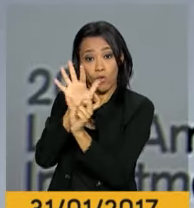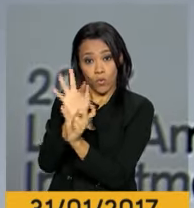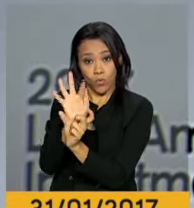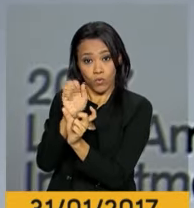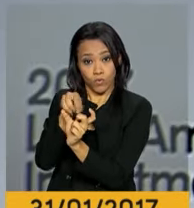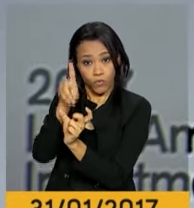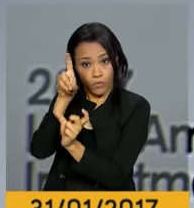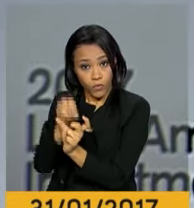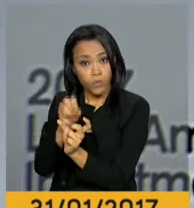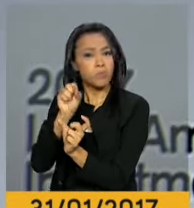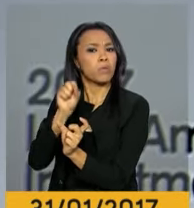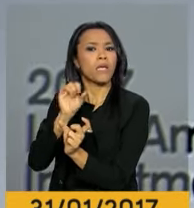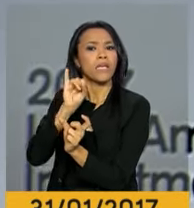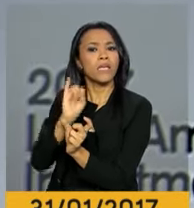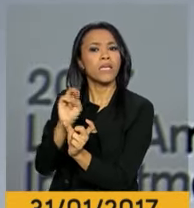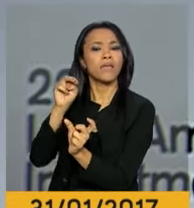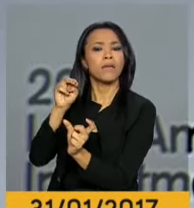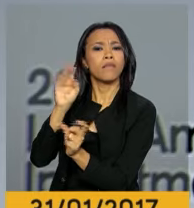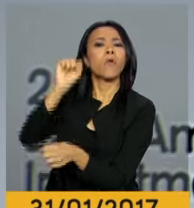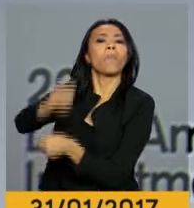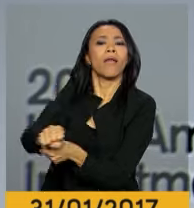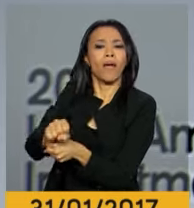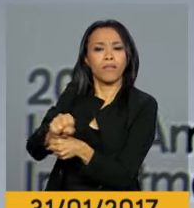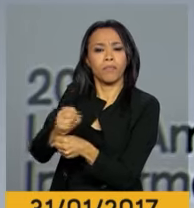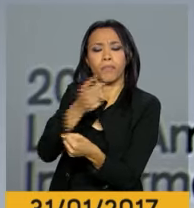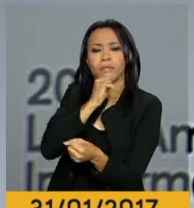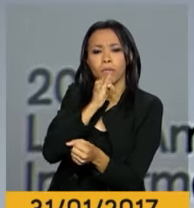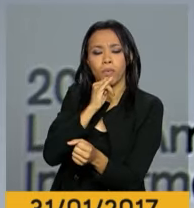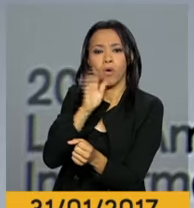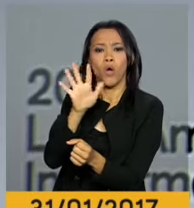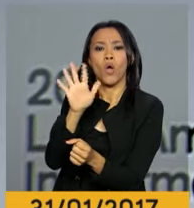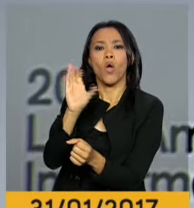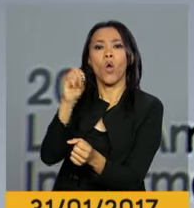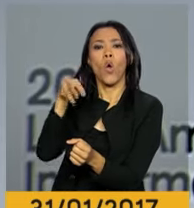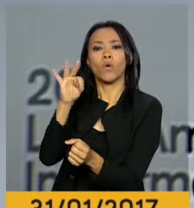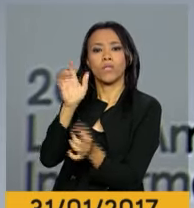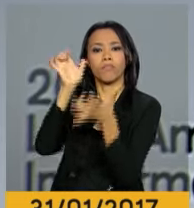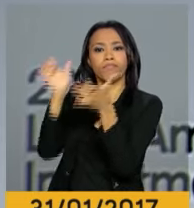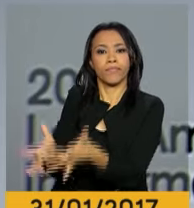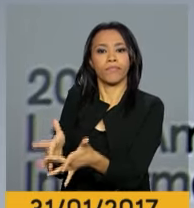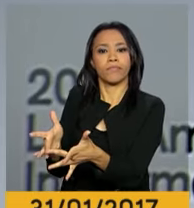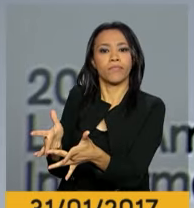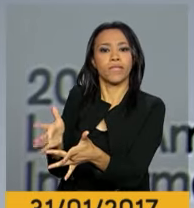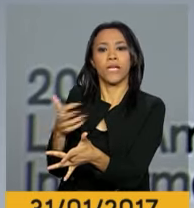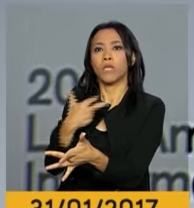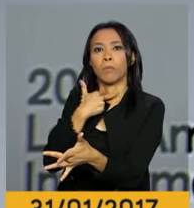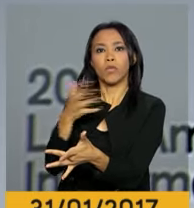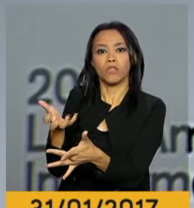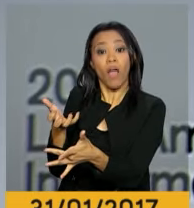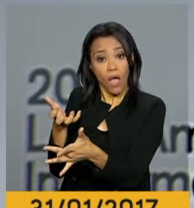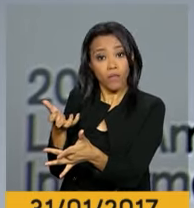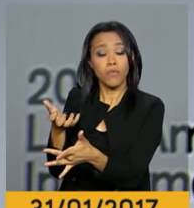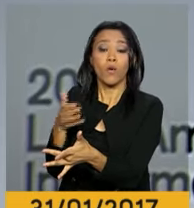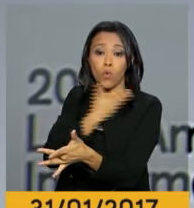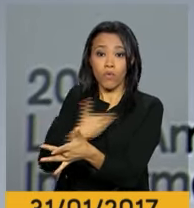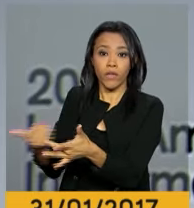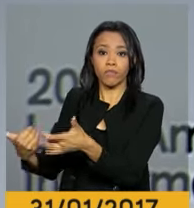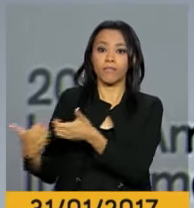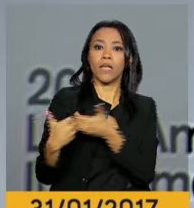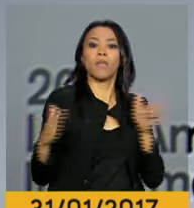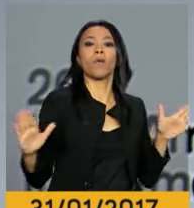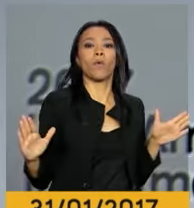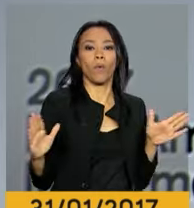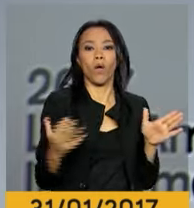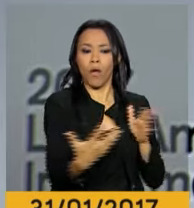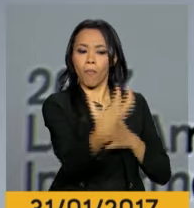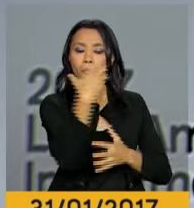serviço que estão lá paralisadas porque o empregado não pode inativado estar não pode levantar e liberamos eh essa os